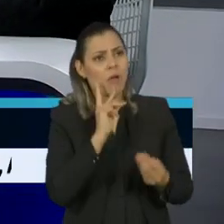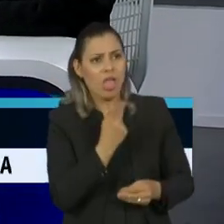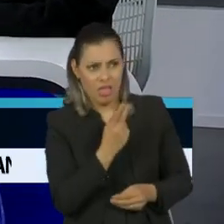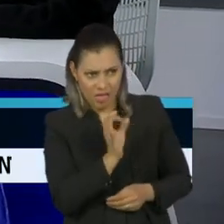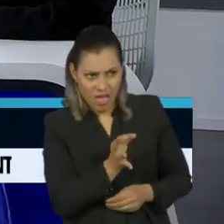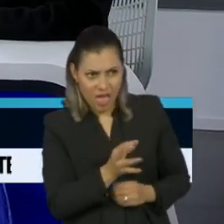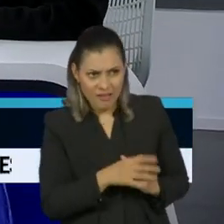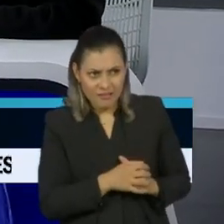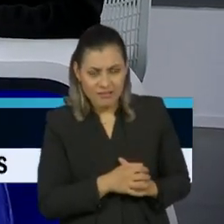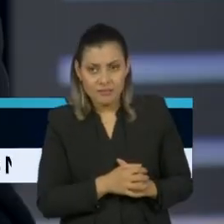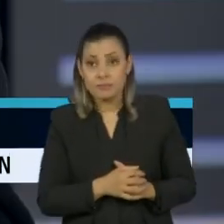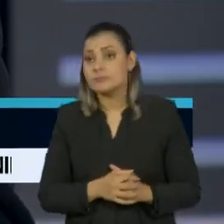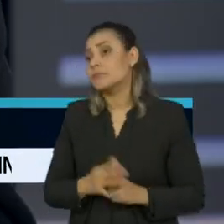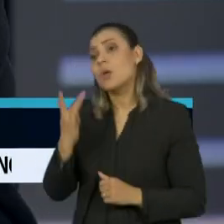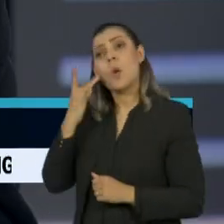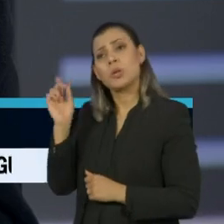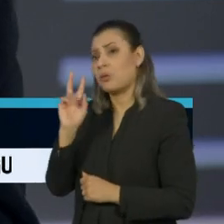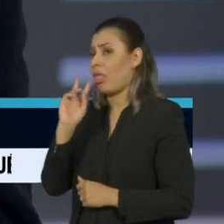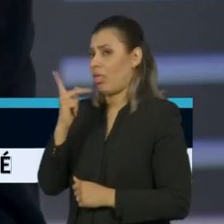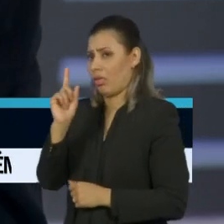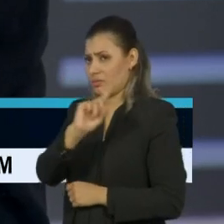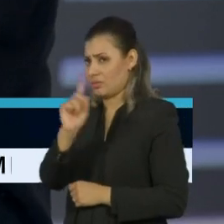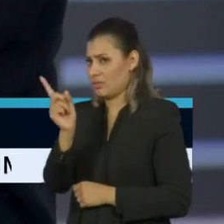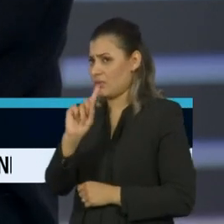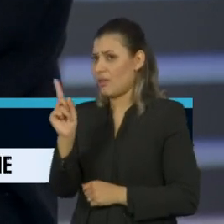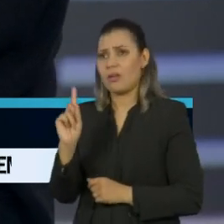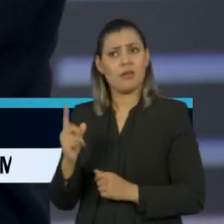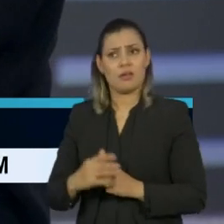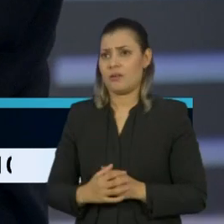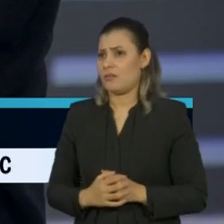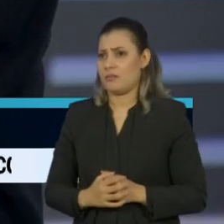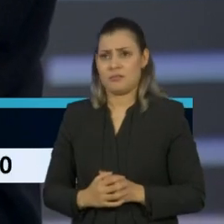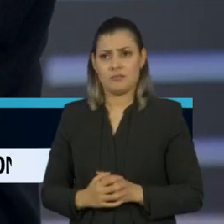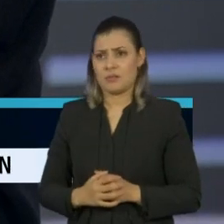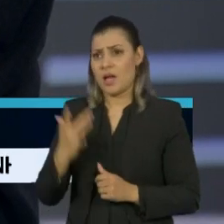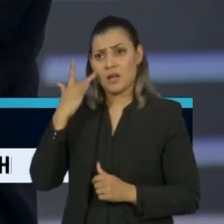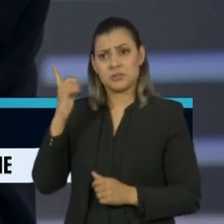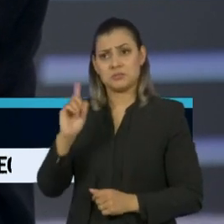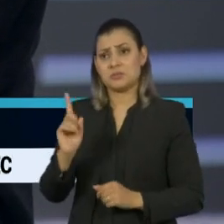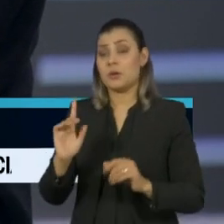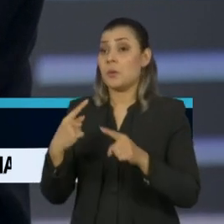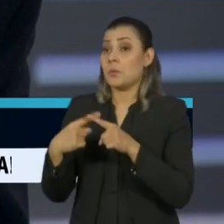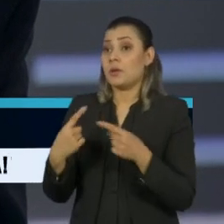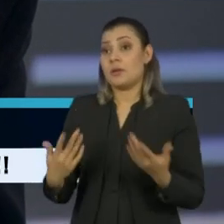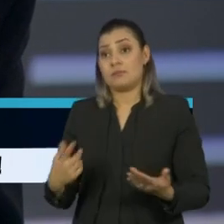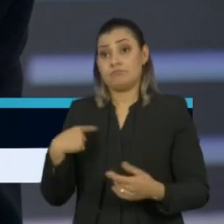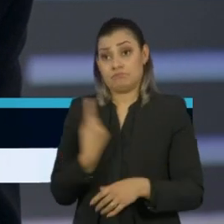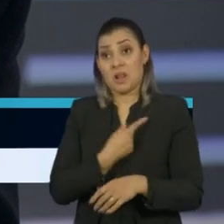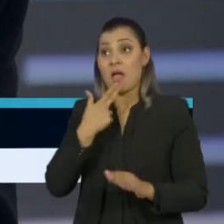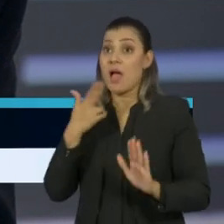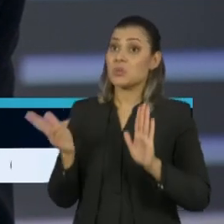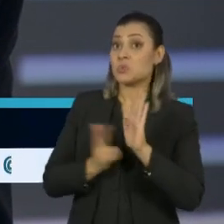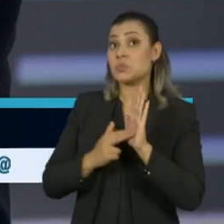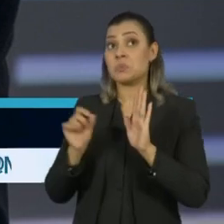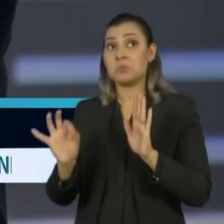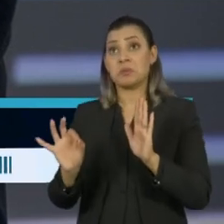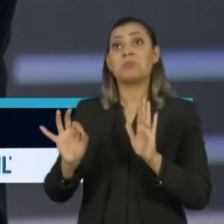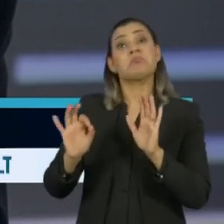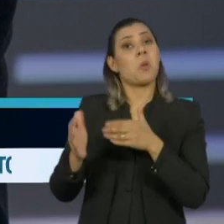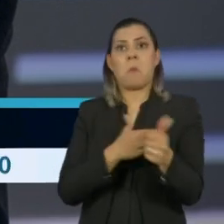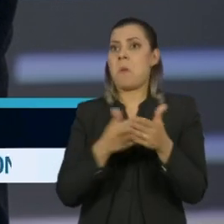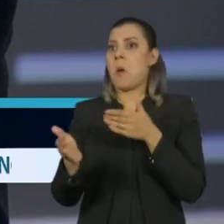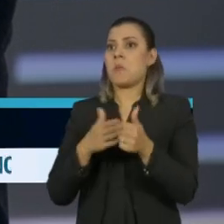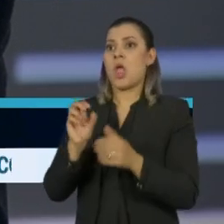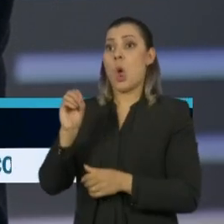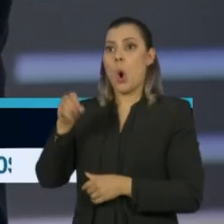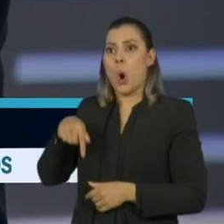eu tendo uma choque não né assim não que a gente tem que assumir diretamente que todo